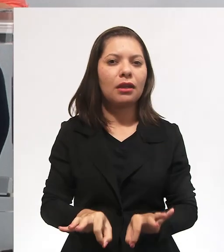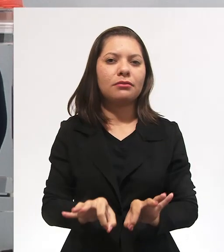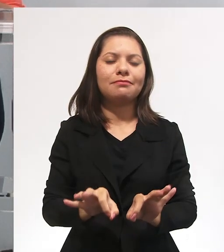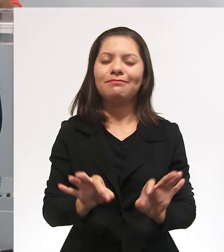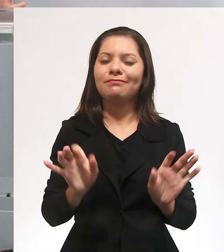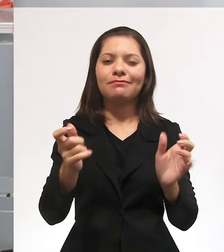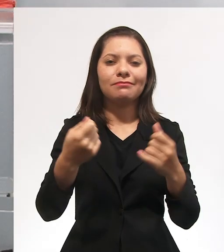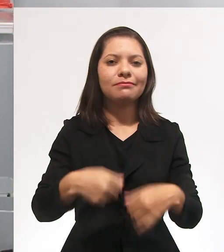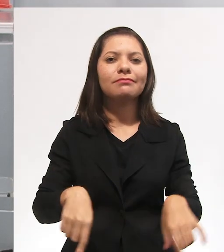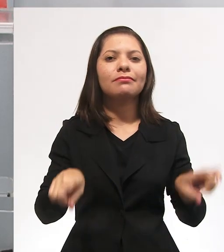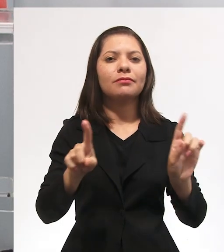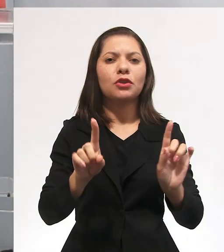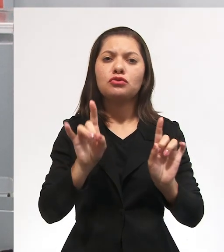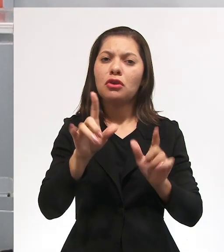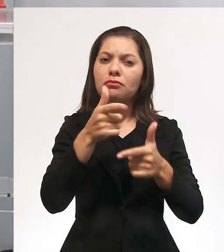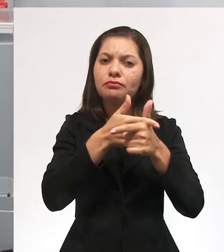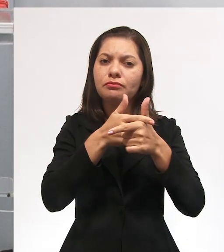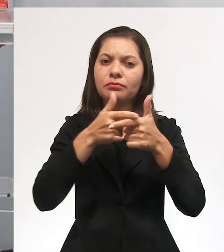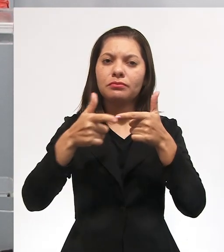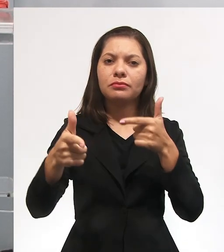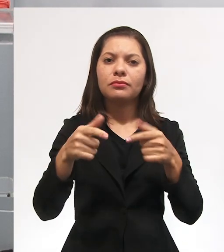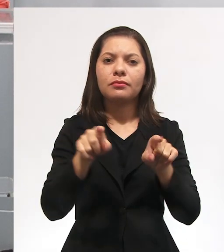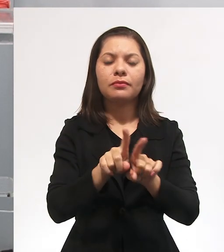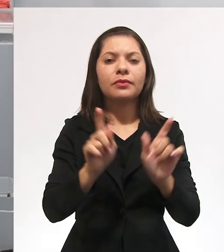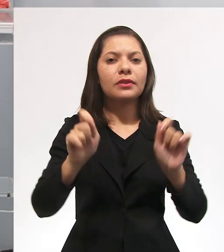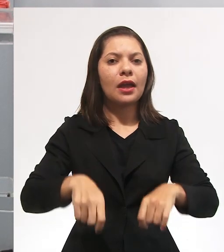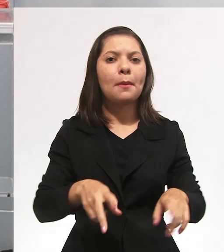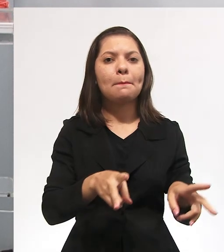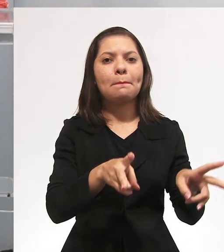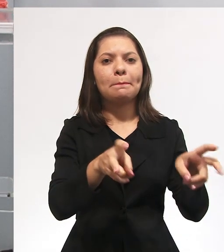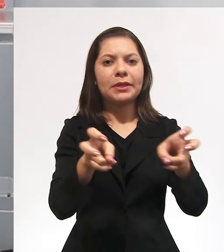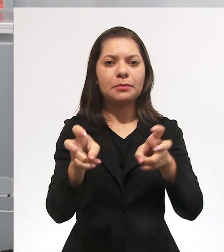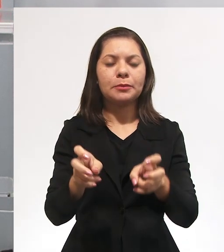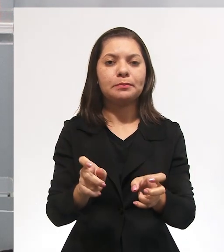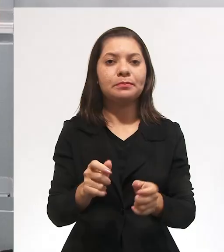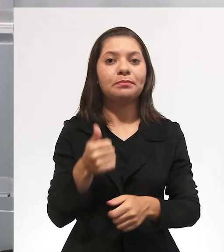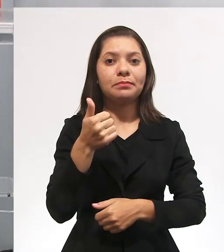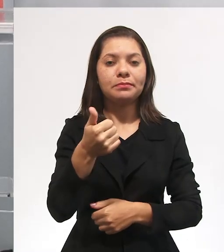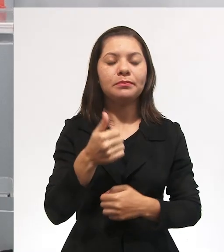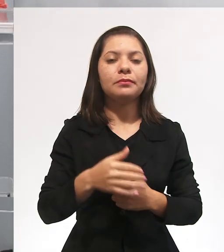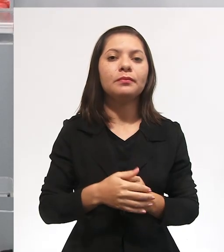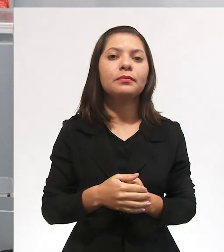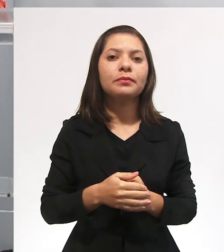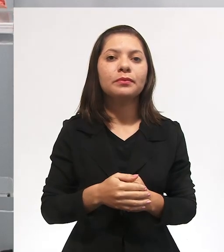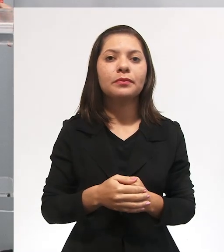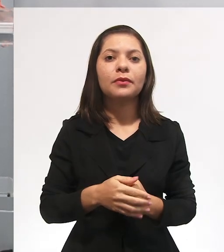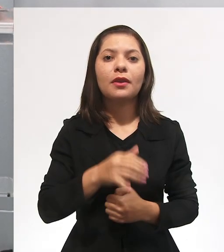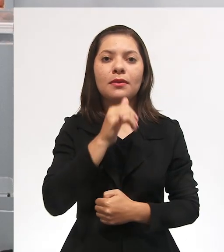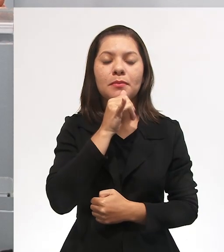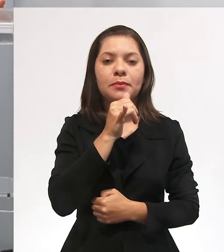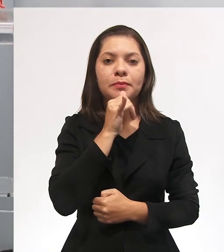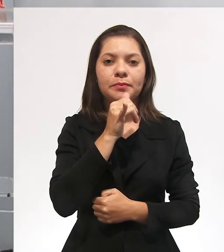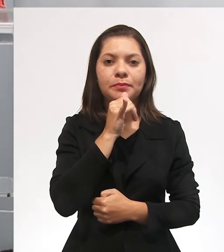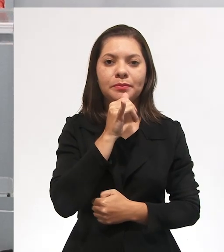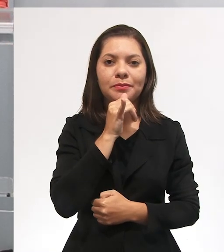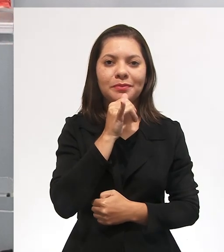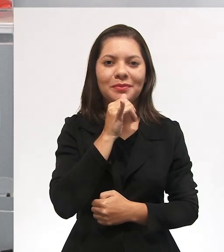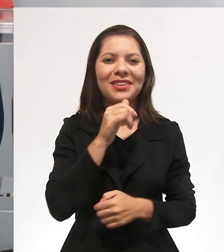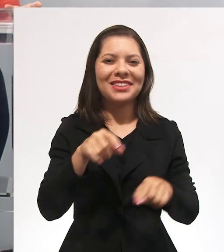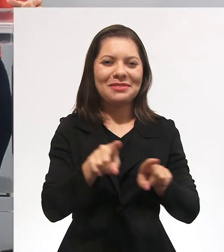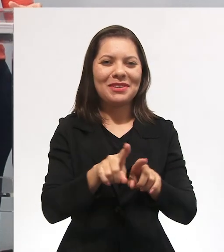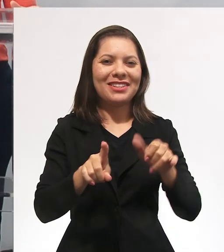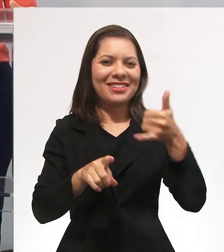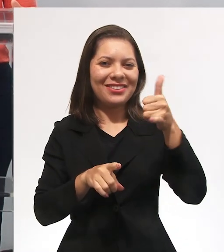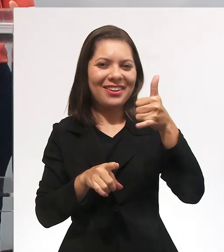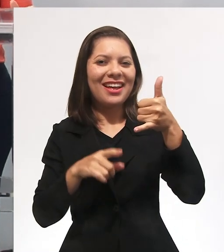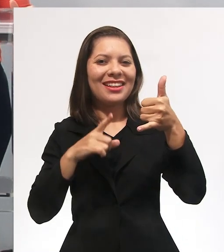vai dividir em partes e a gente consegue identificar, tá? Como, por exemplo, quando a gente está olhando ali a barrinha do